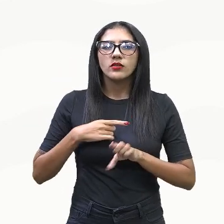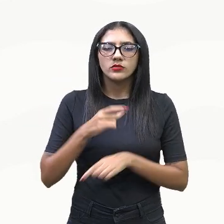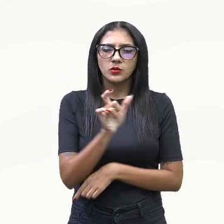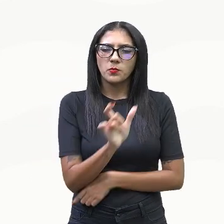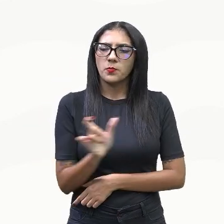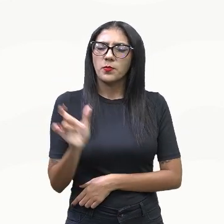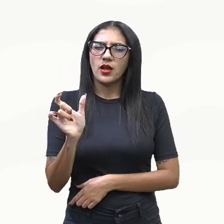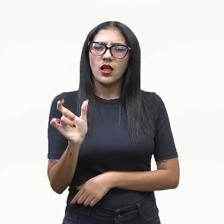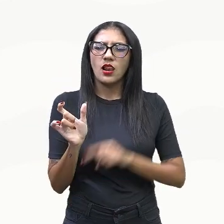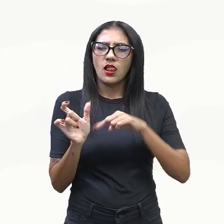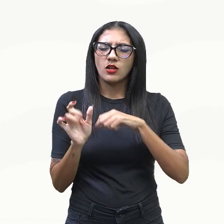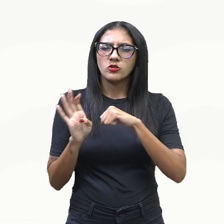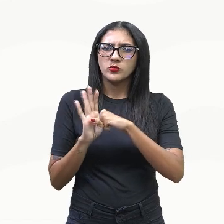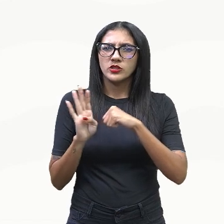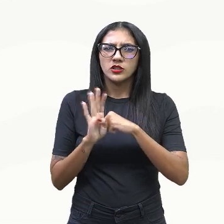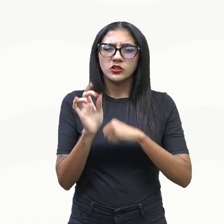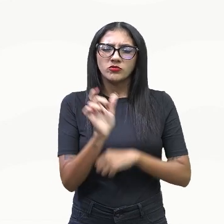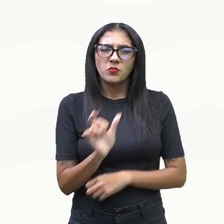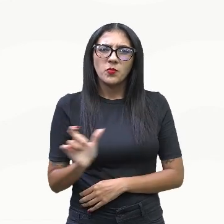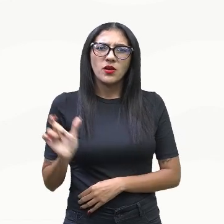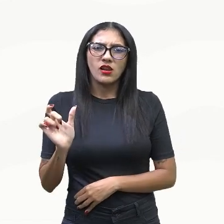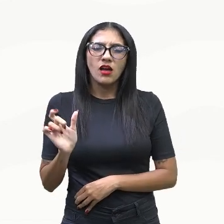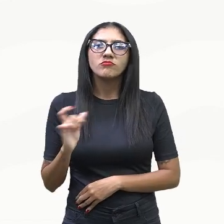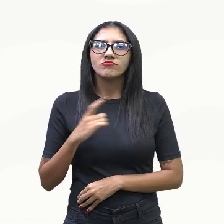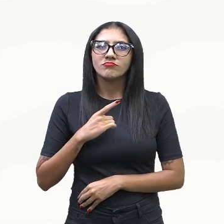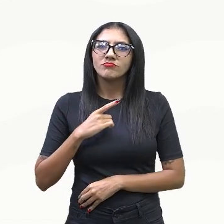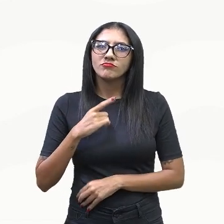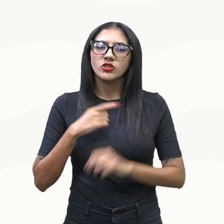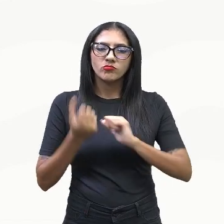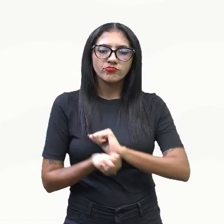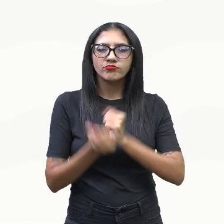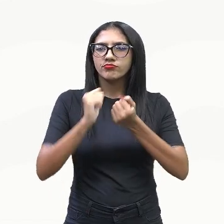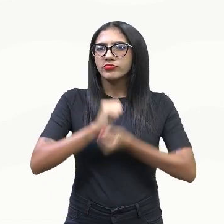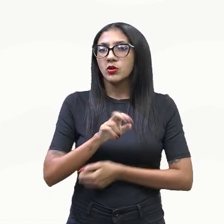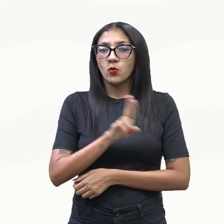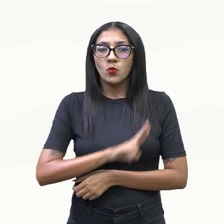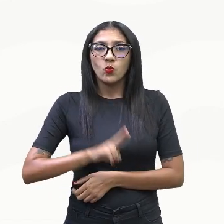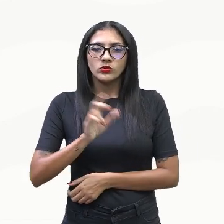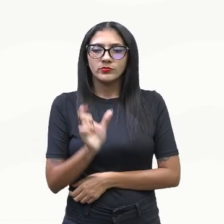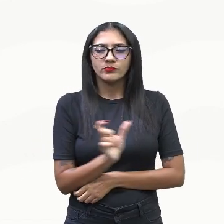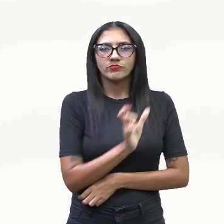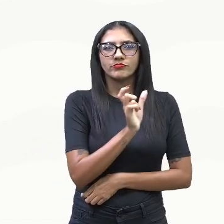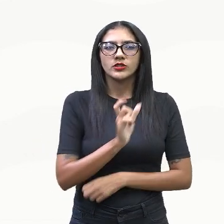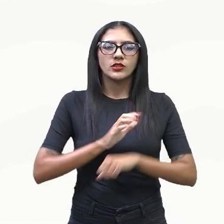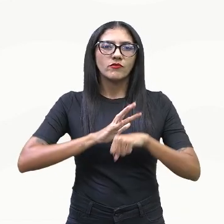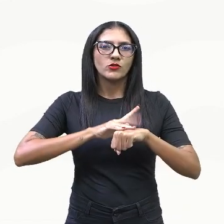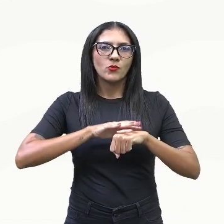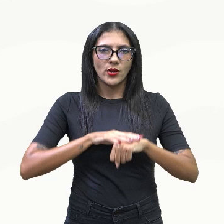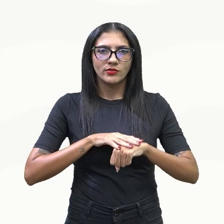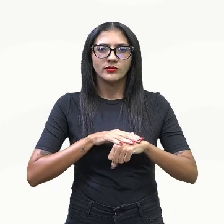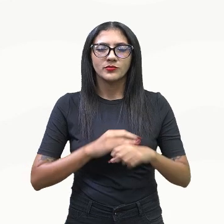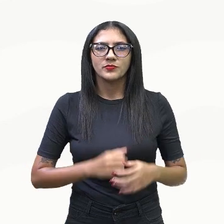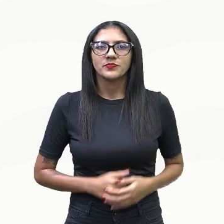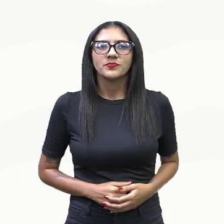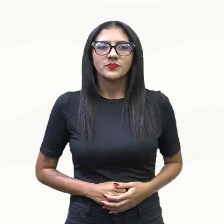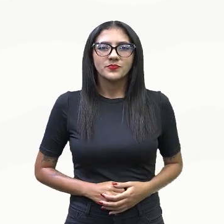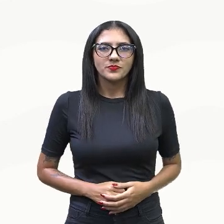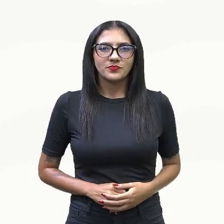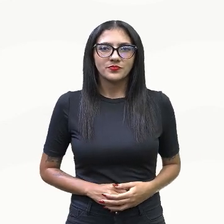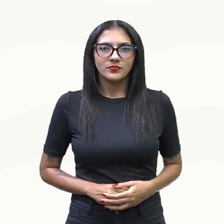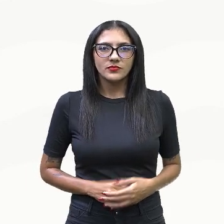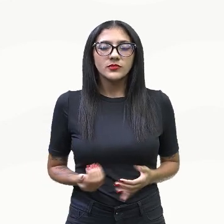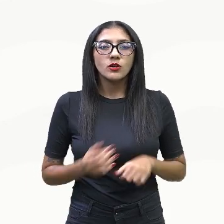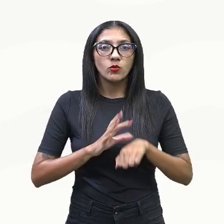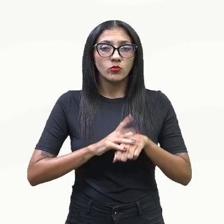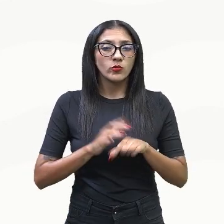desse substantivo no latim, originou-se o que nós chamamos aqui, na língua portuguesa, de doença. Então, doença é